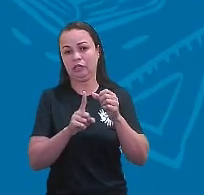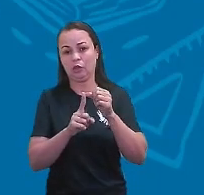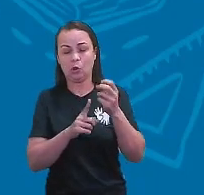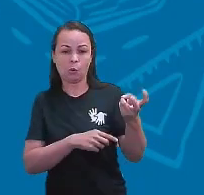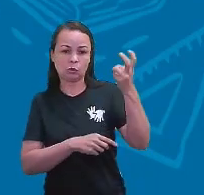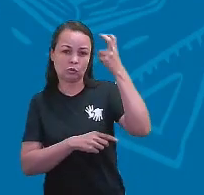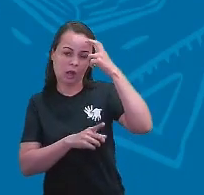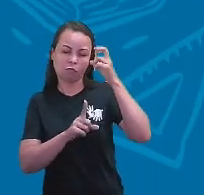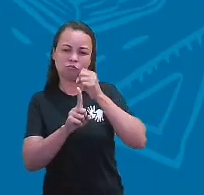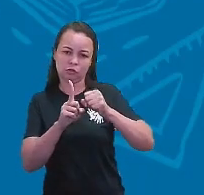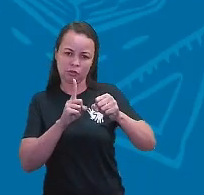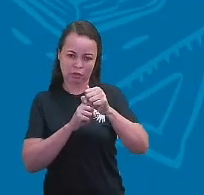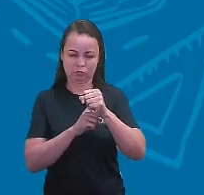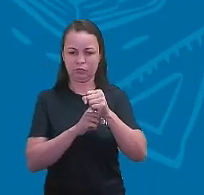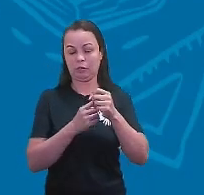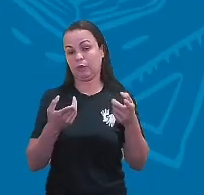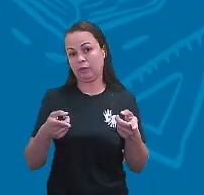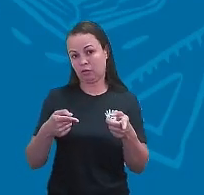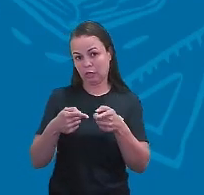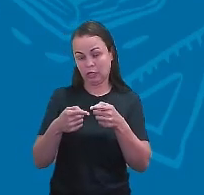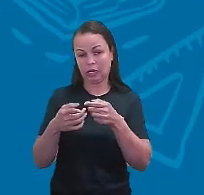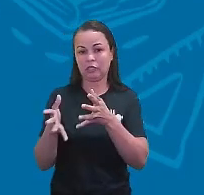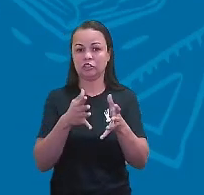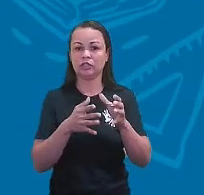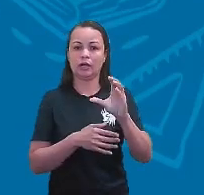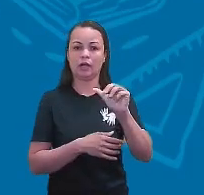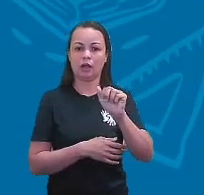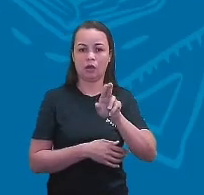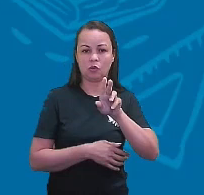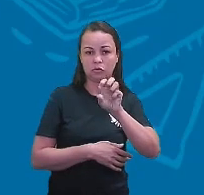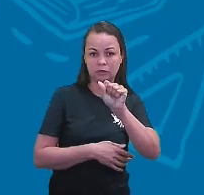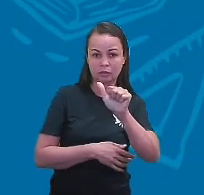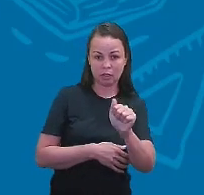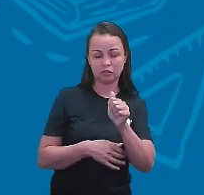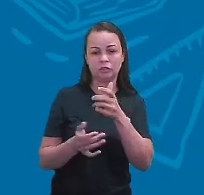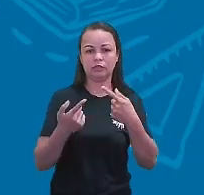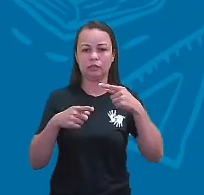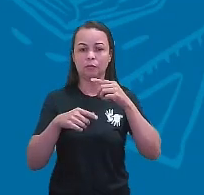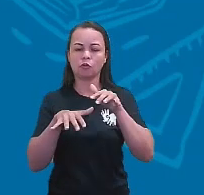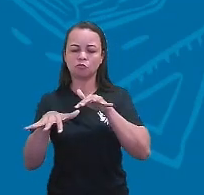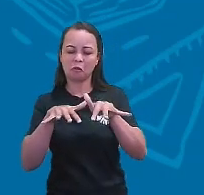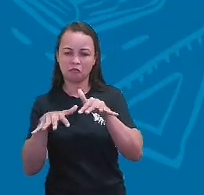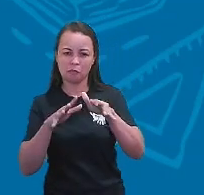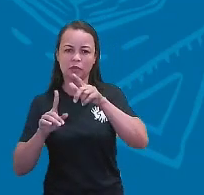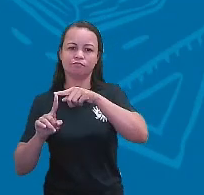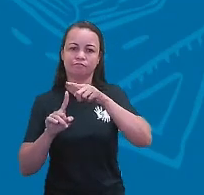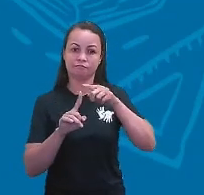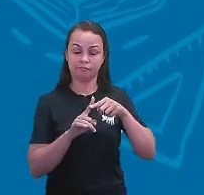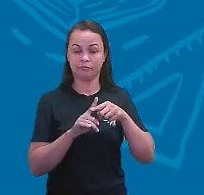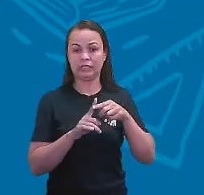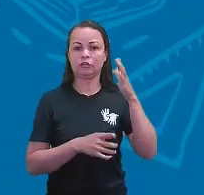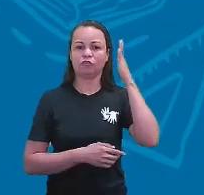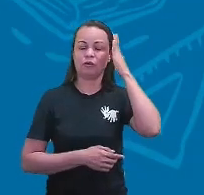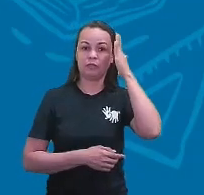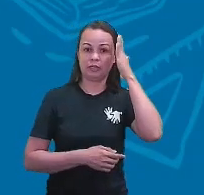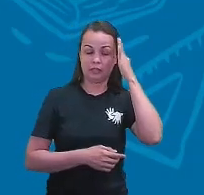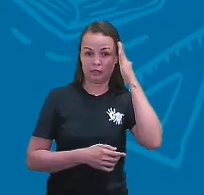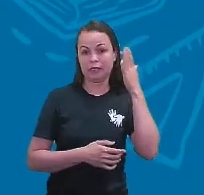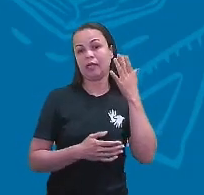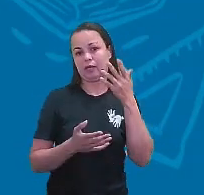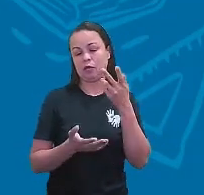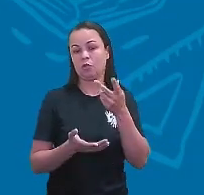desses movimentos. Primeiro eu vou entrar com as causas, depois com os tipos de movimentos, tá certo? Então vamos primeiro compreender as causas